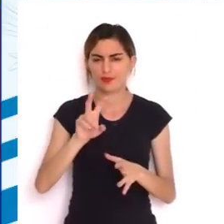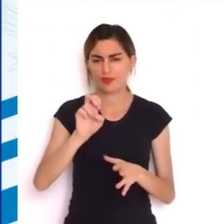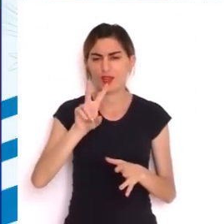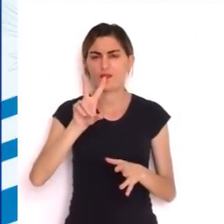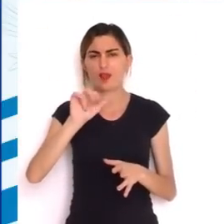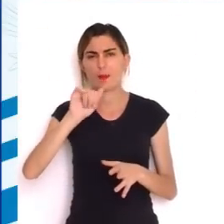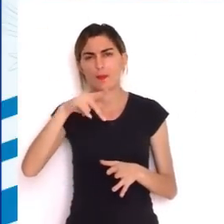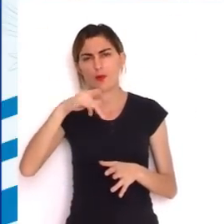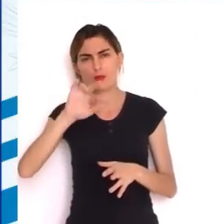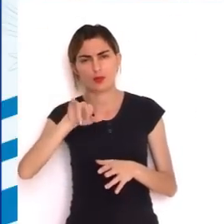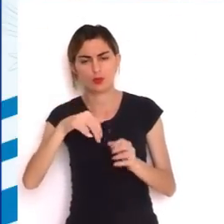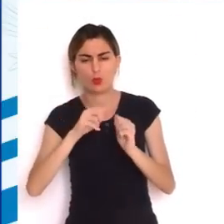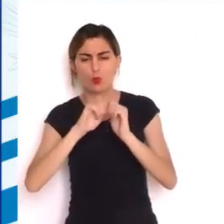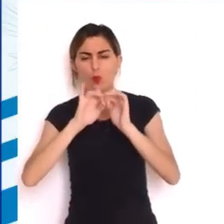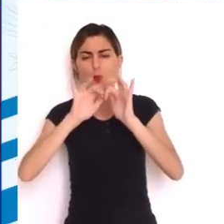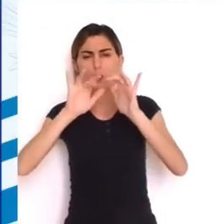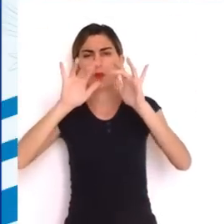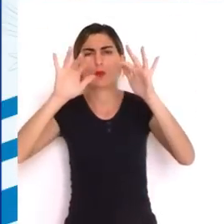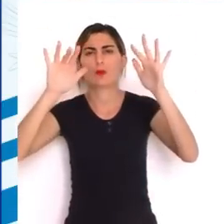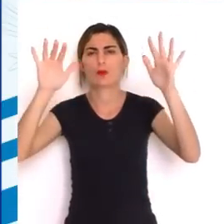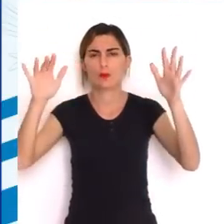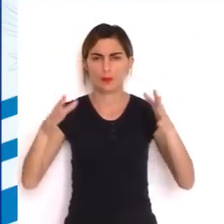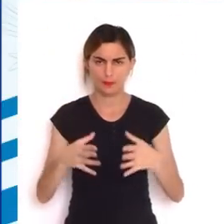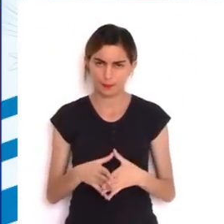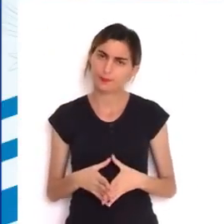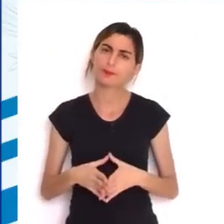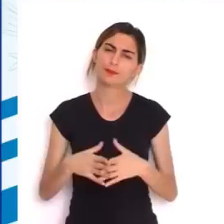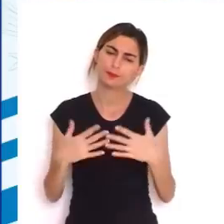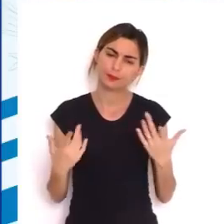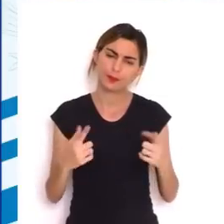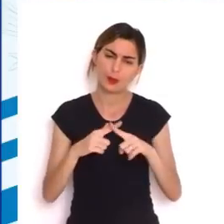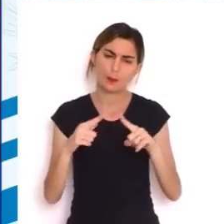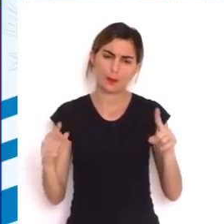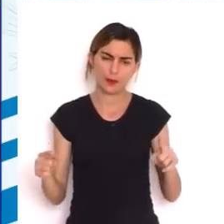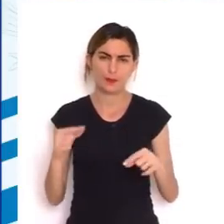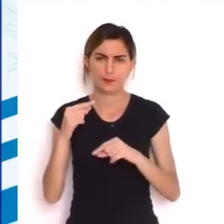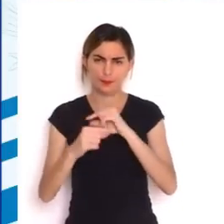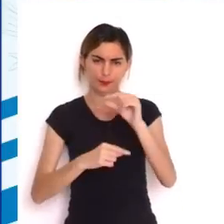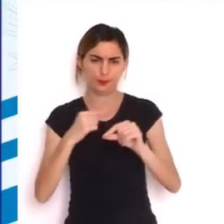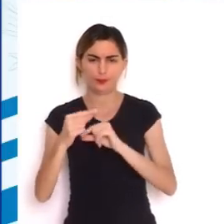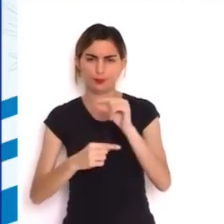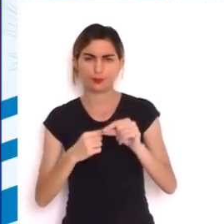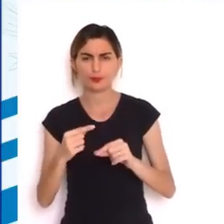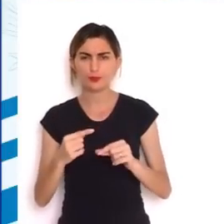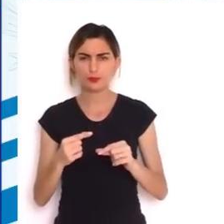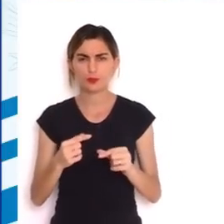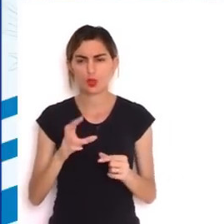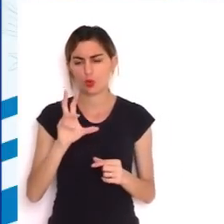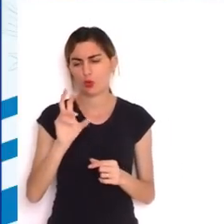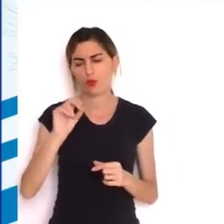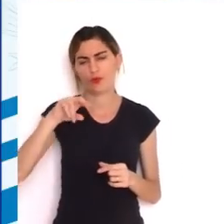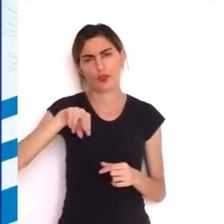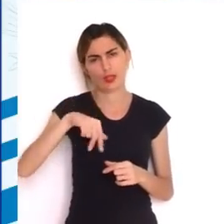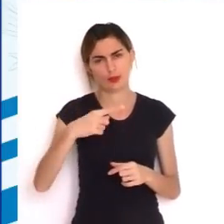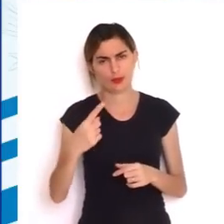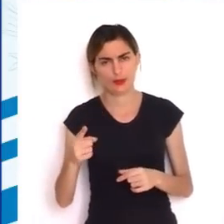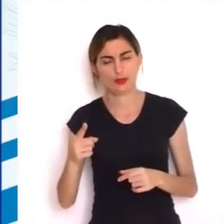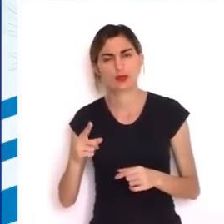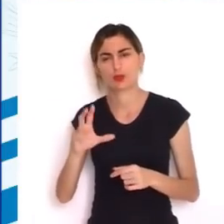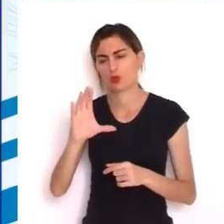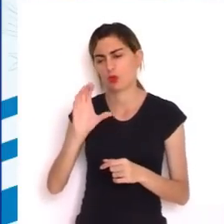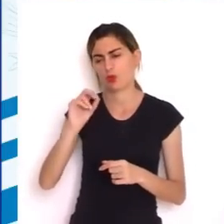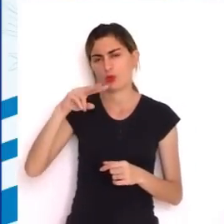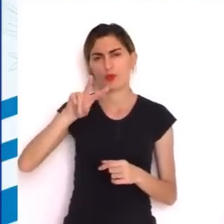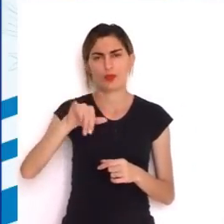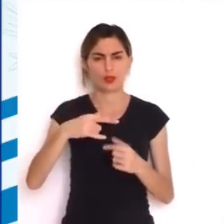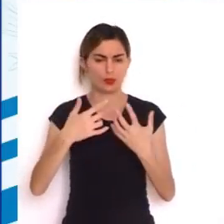da evaporação, através do ponto ali de ebulição. Mais um pouco sobre convecção, né?